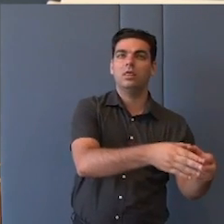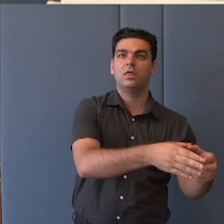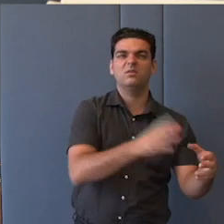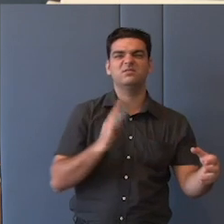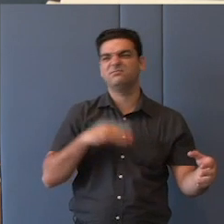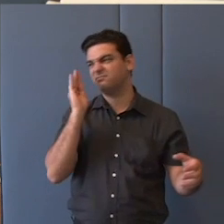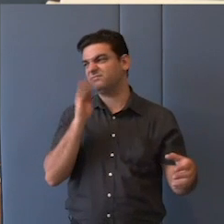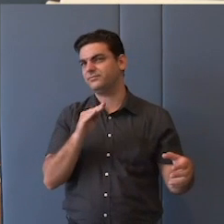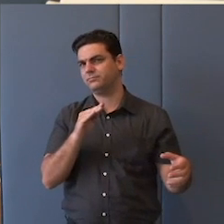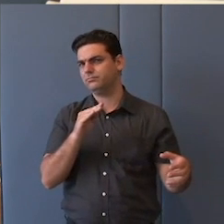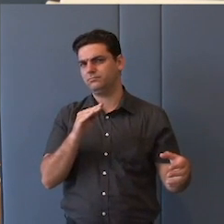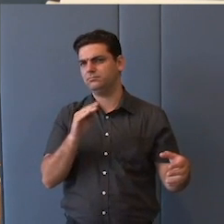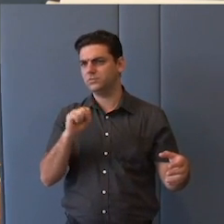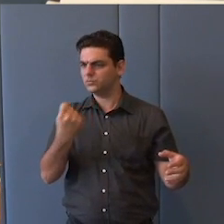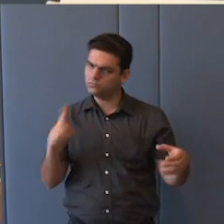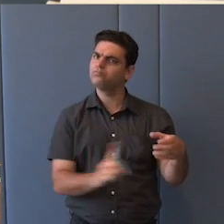interessa se está de um lado ou do outro